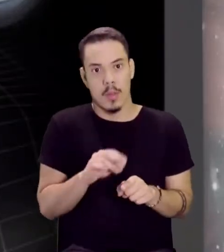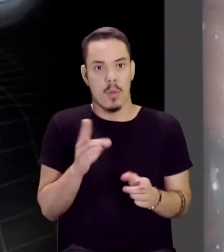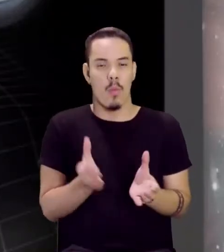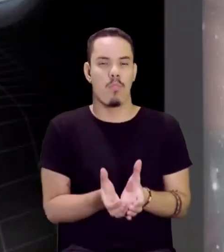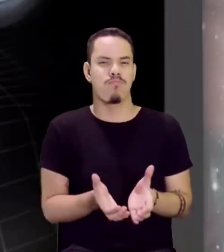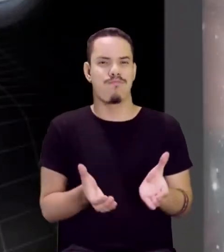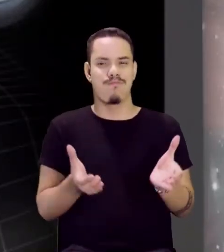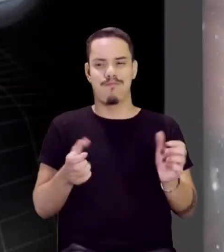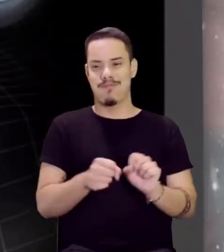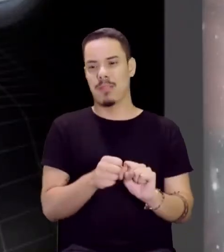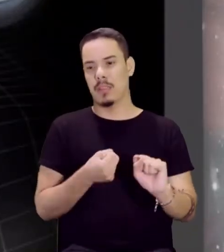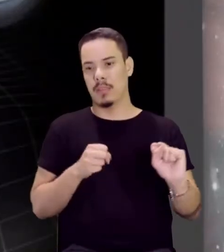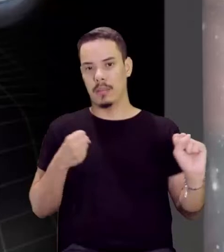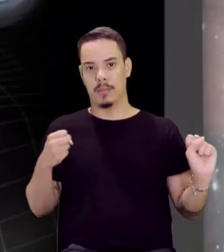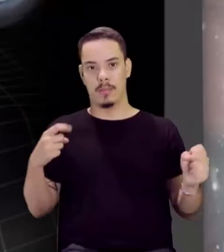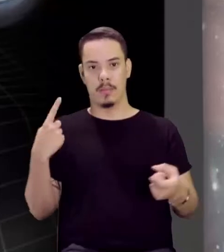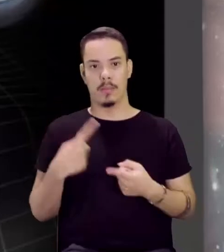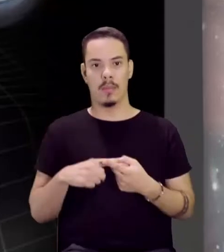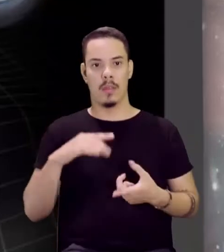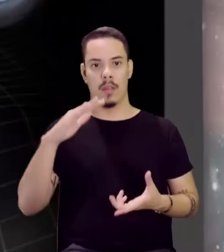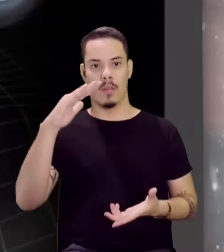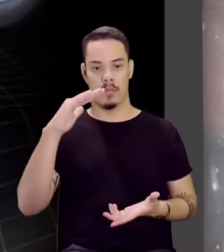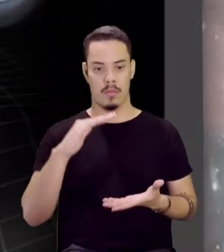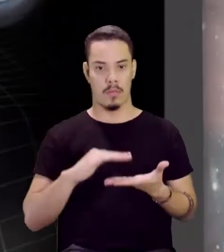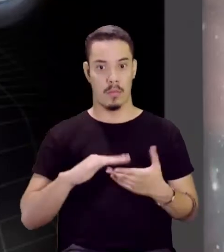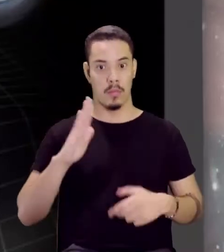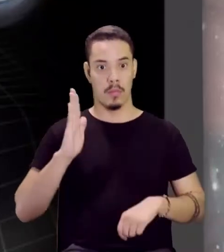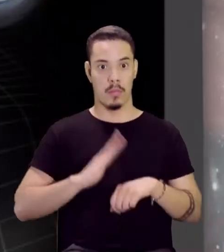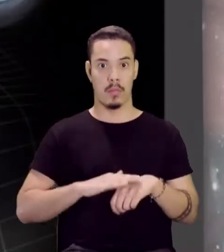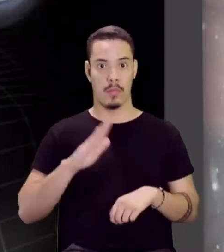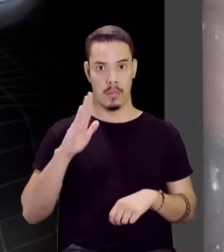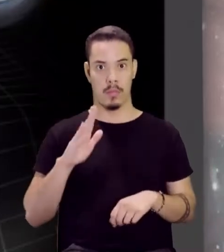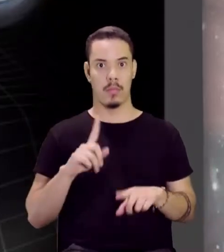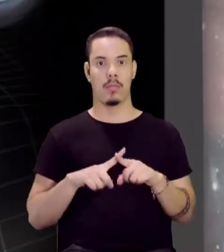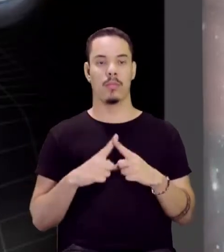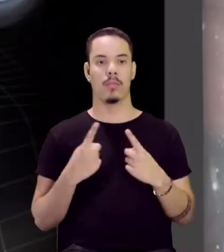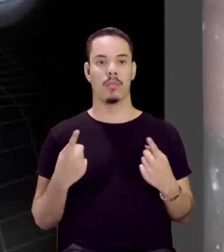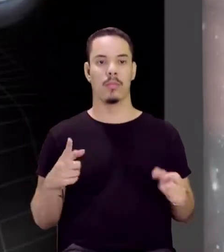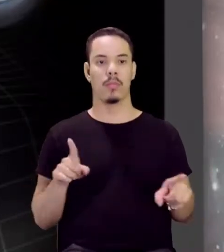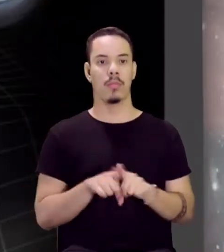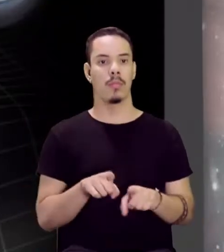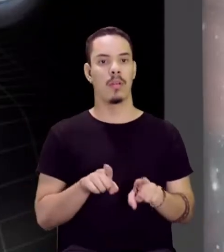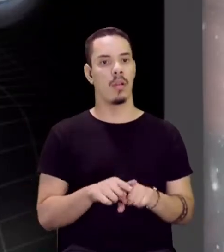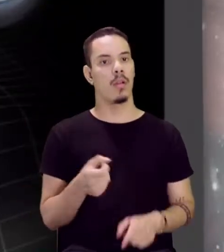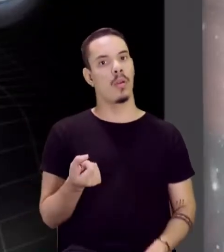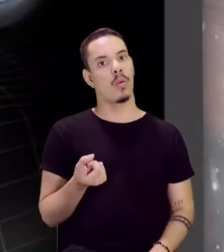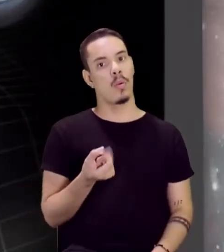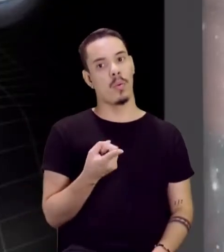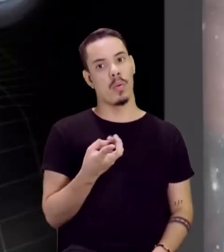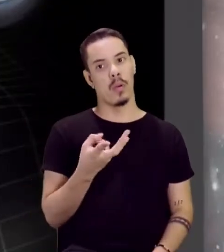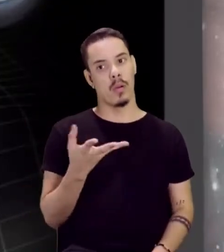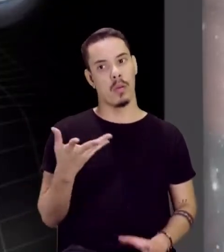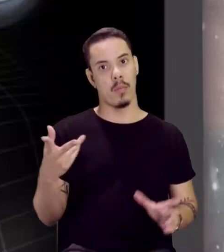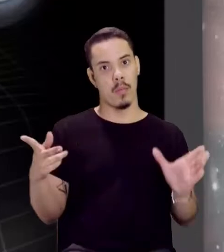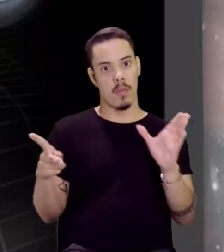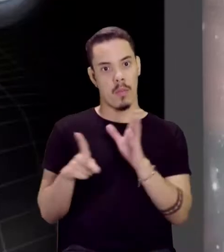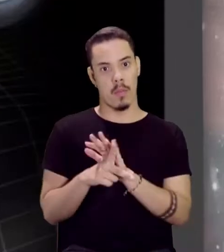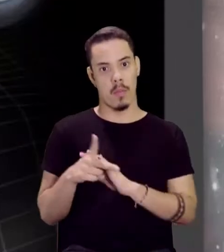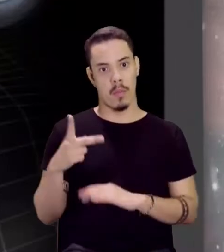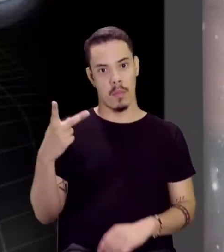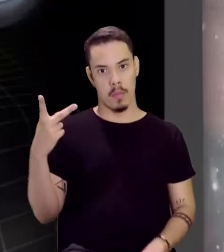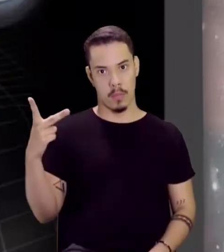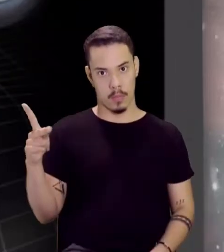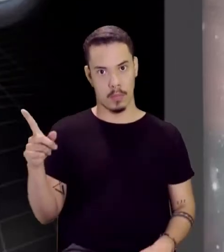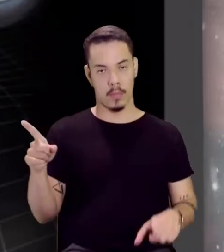exemplo. Porque o navio afunda um pouco mais porque ele é maior. Isso. Mas mesmo assim, a quantidade que ele desloca ao peso do